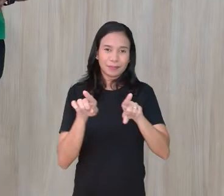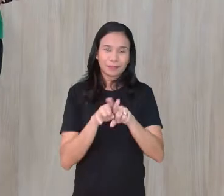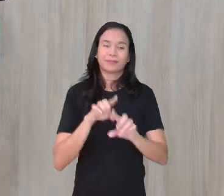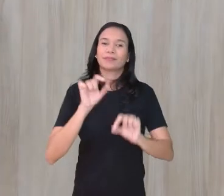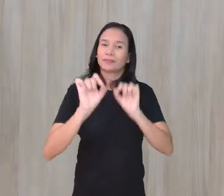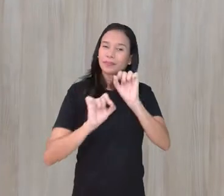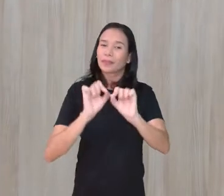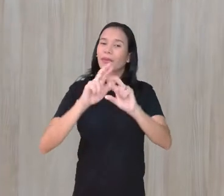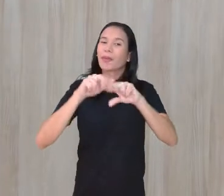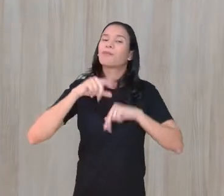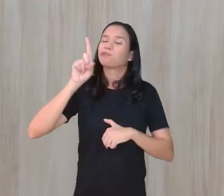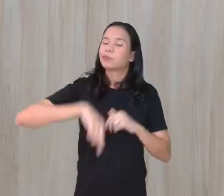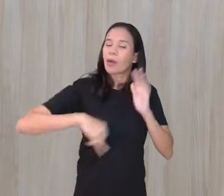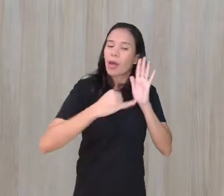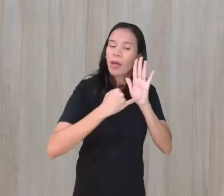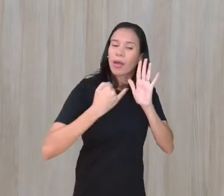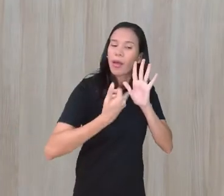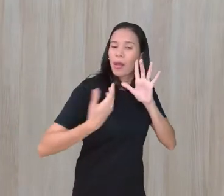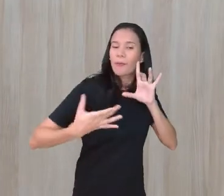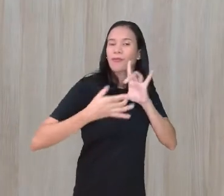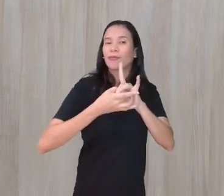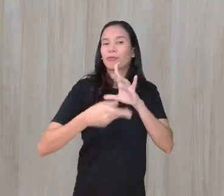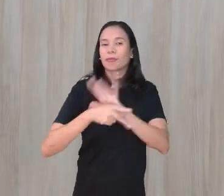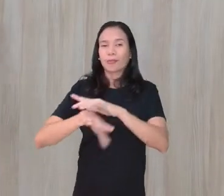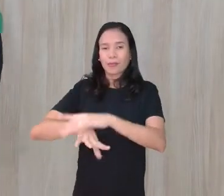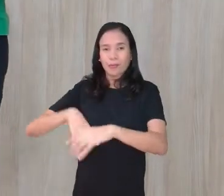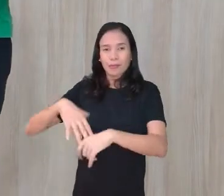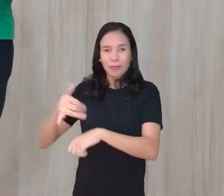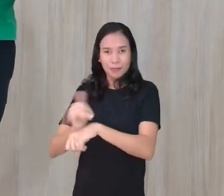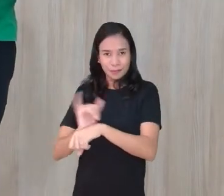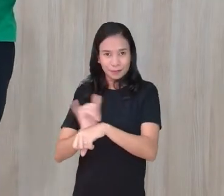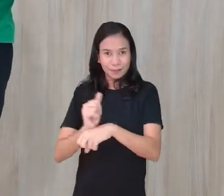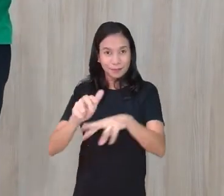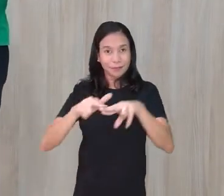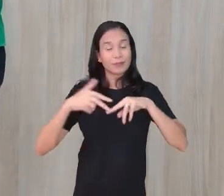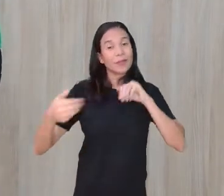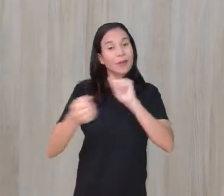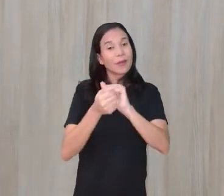Então não deixa de se inscrever aí no nosso canal, certo? Quem está me